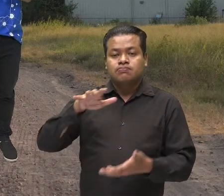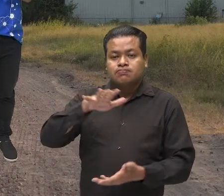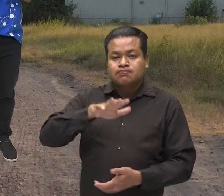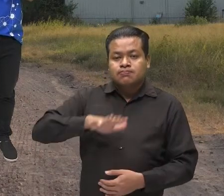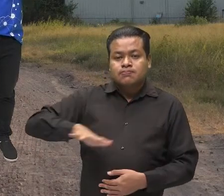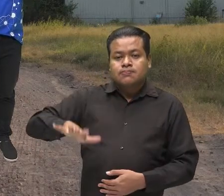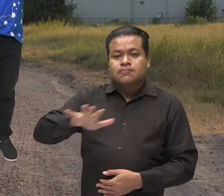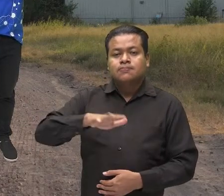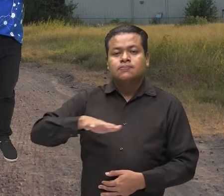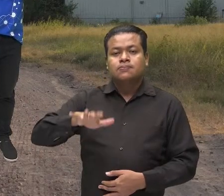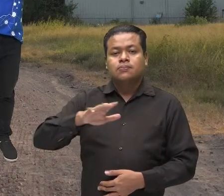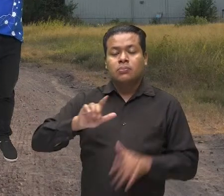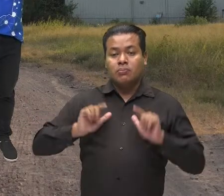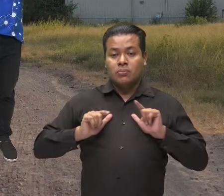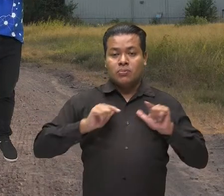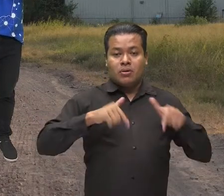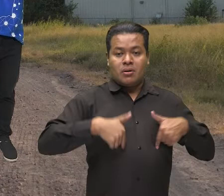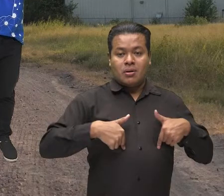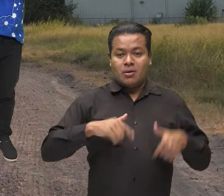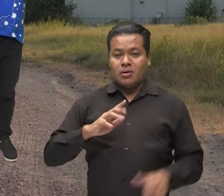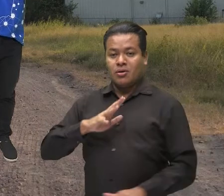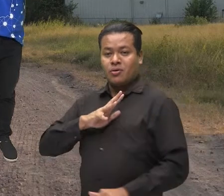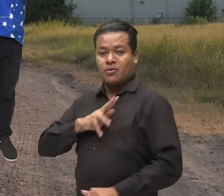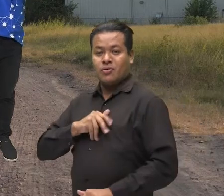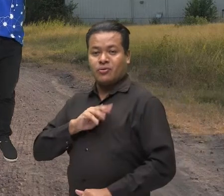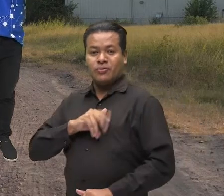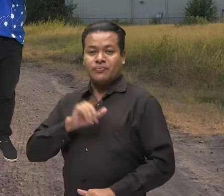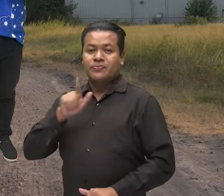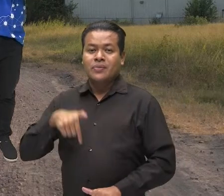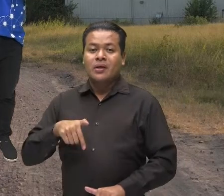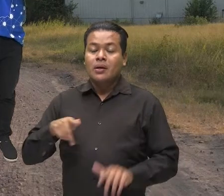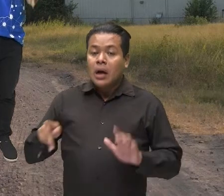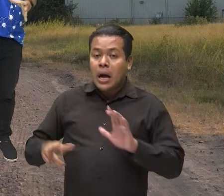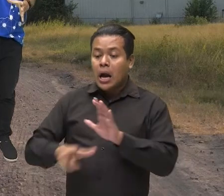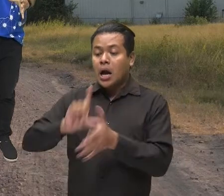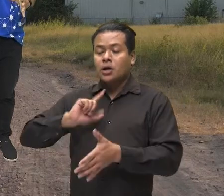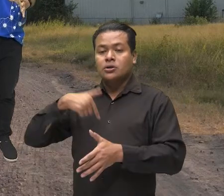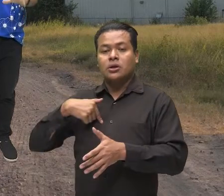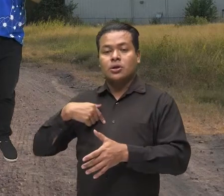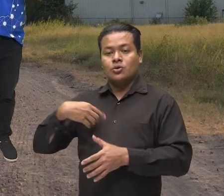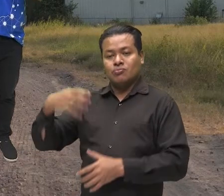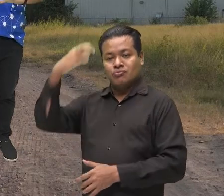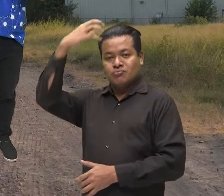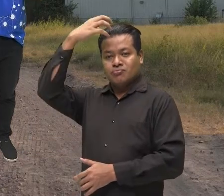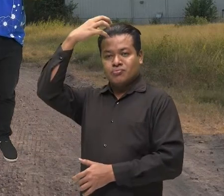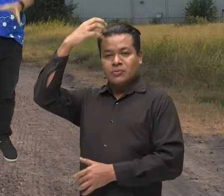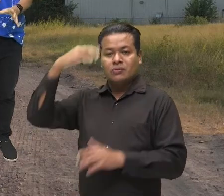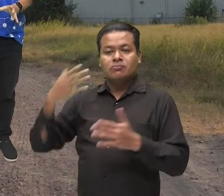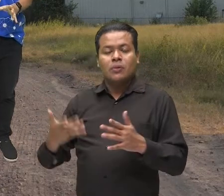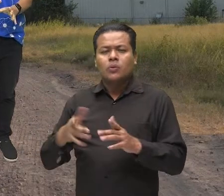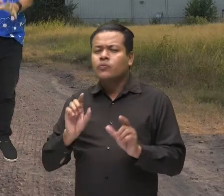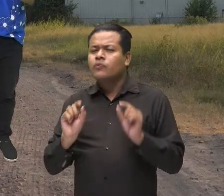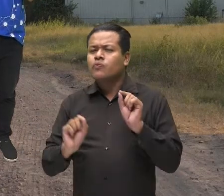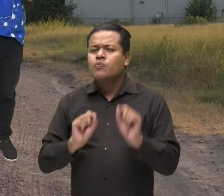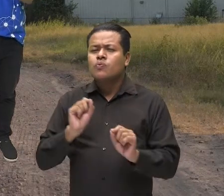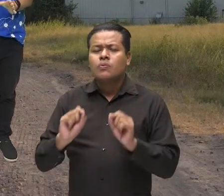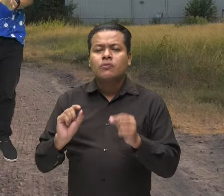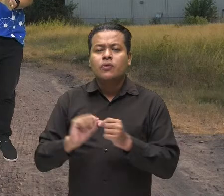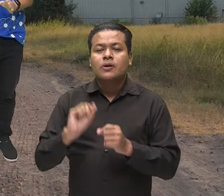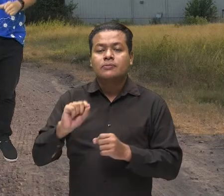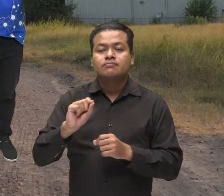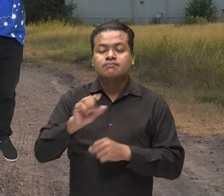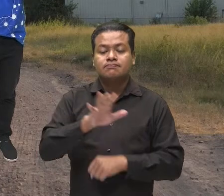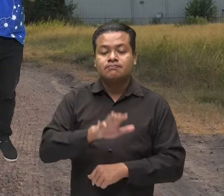como Israel e Cisjordânia, naquela época ele era de posse do Reino Unido, né? Ele era de controle do Reino Unido. Então foi estipulado ali que